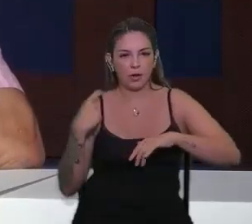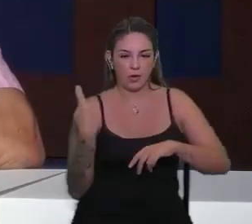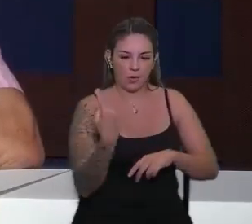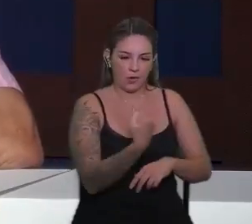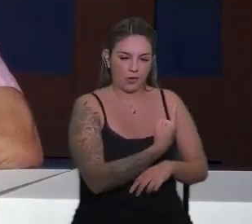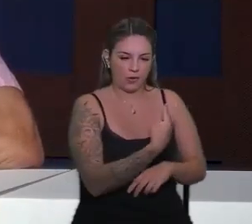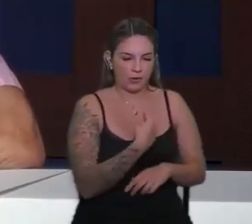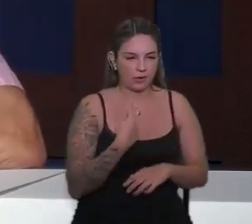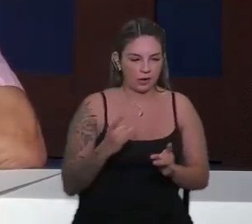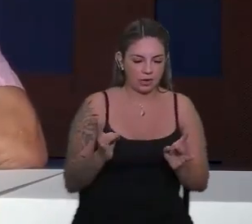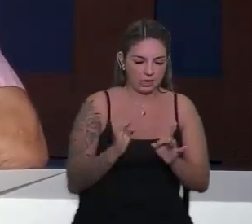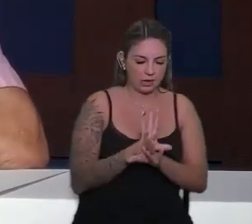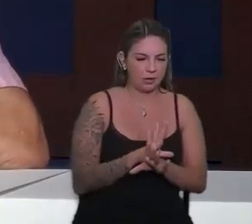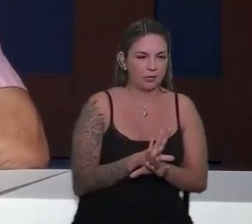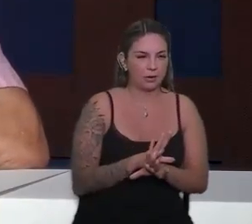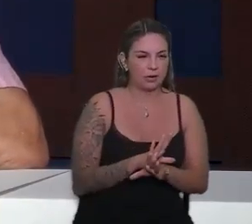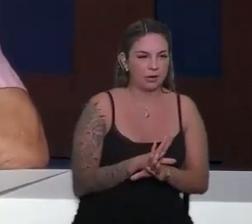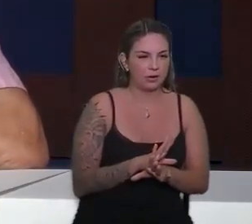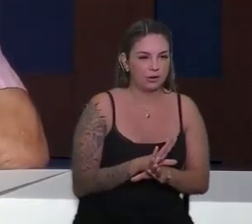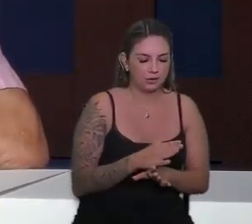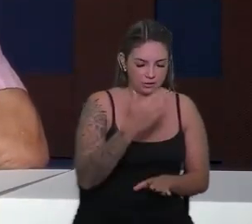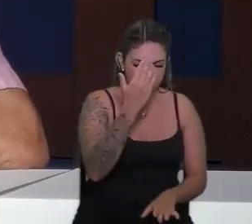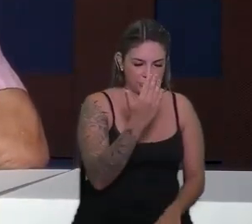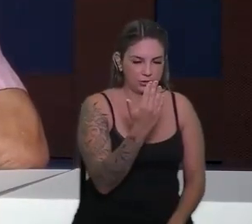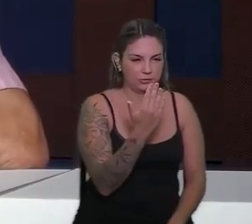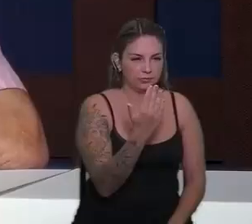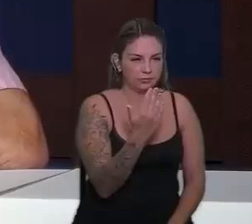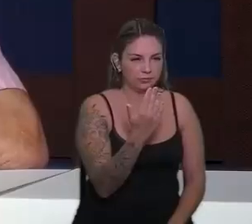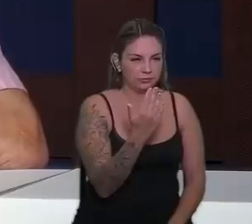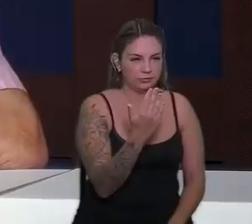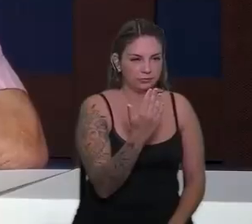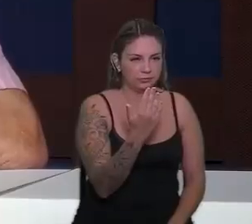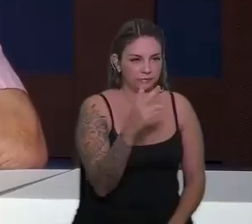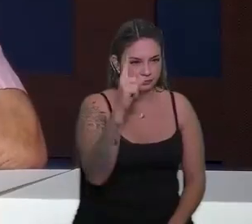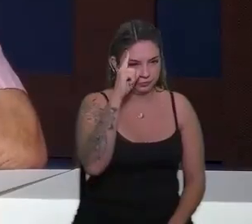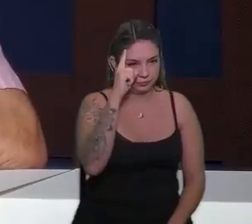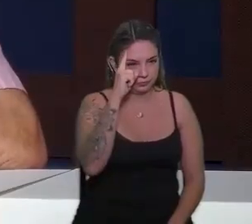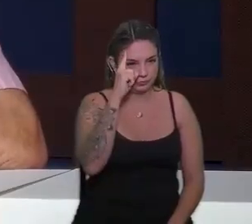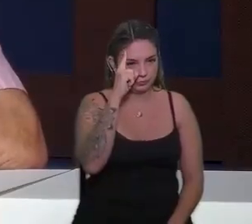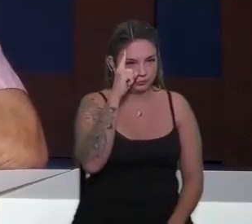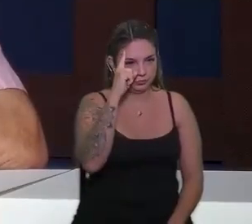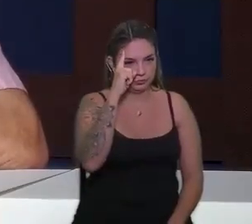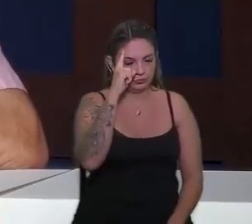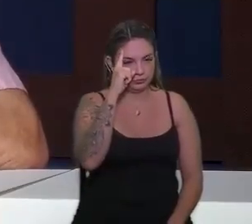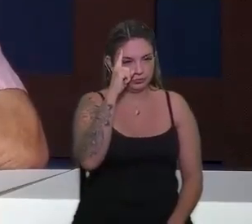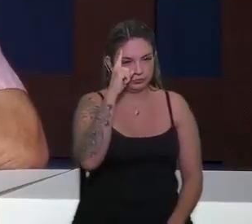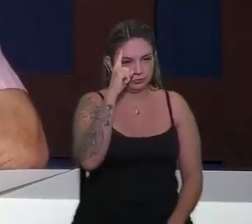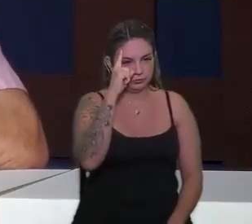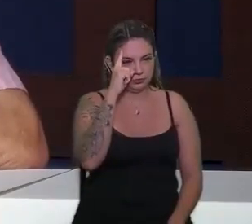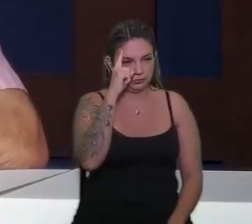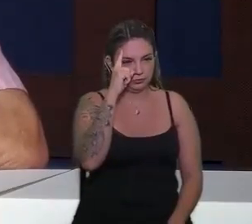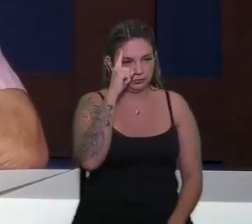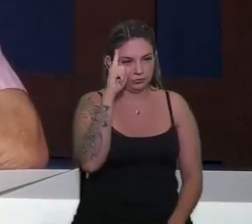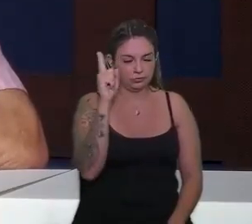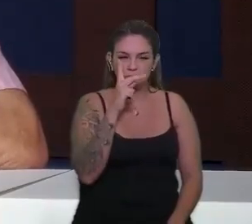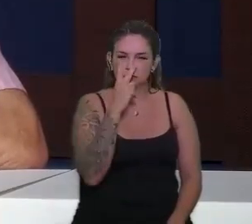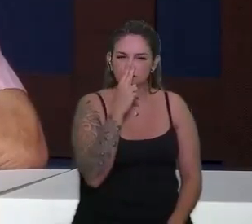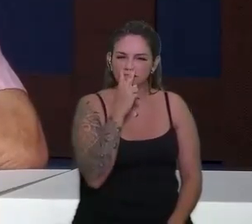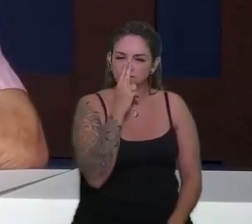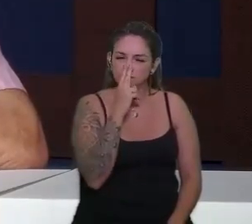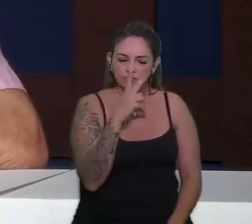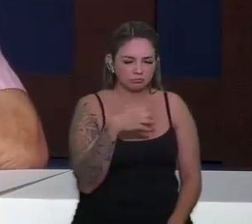si, termina ali, na minha frente, seus dias sem o menor pudor. Não